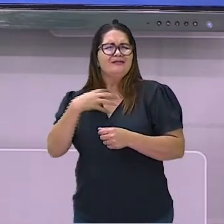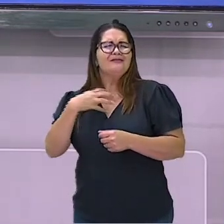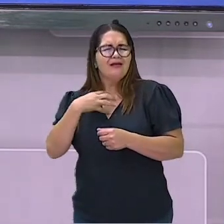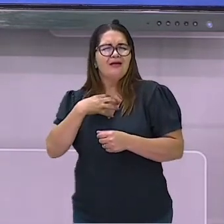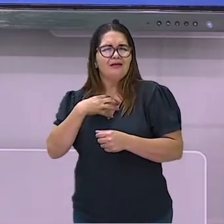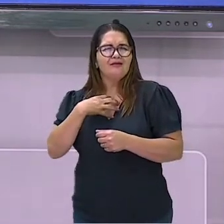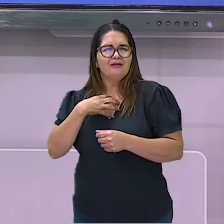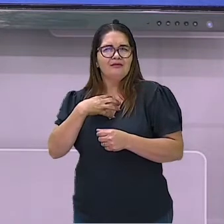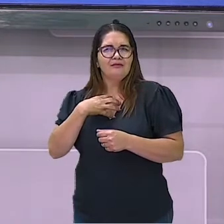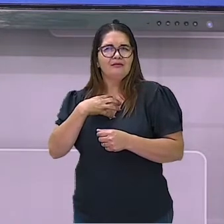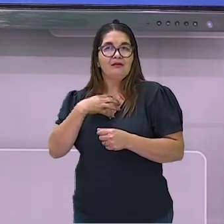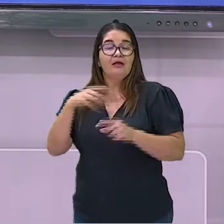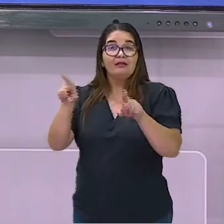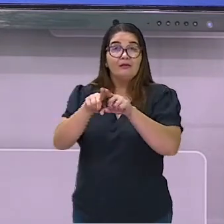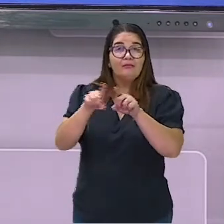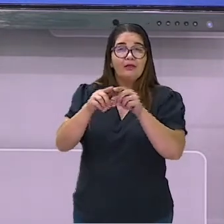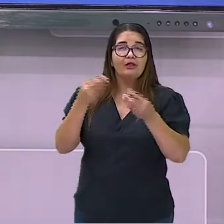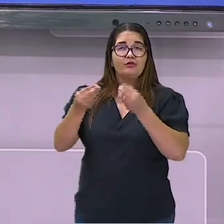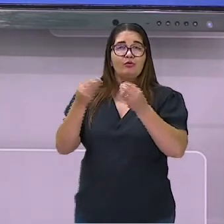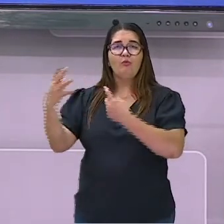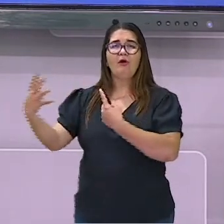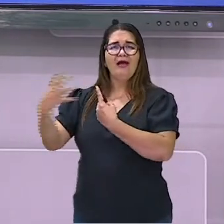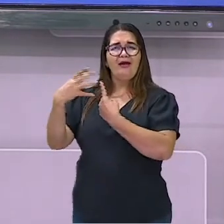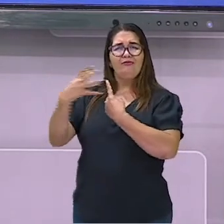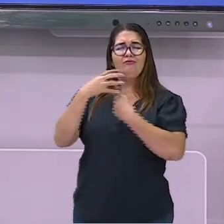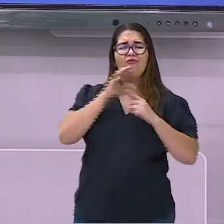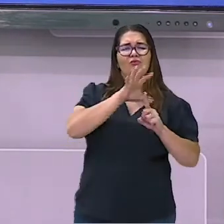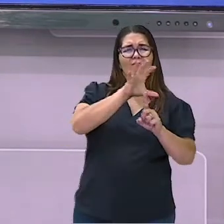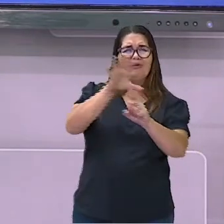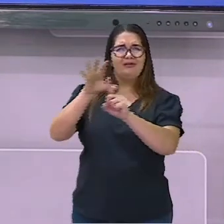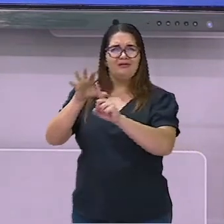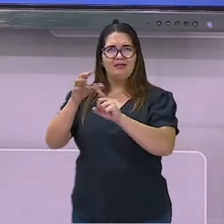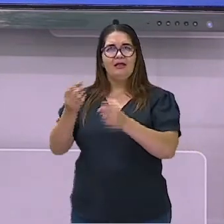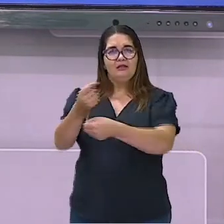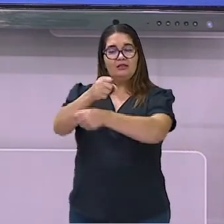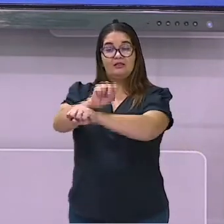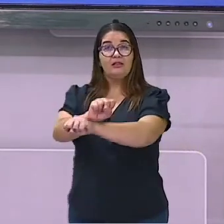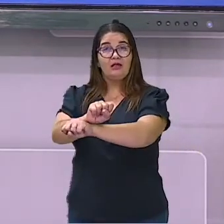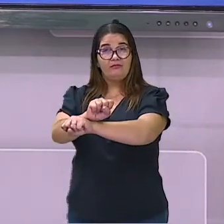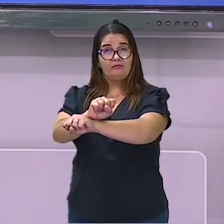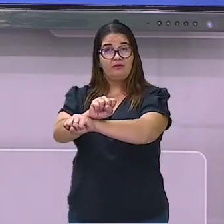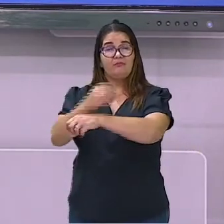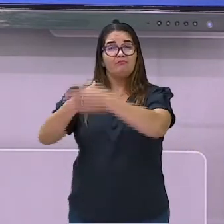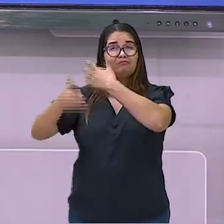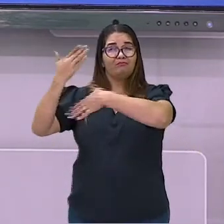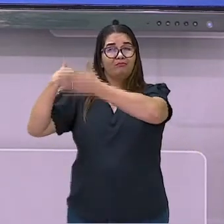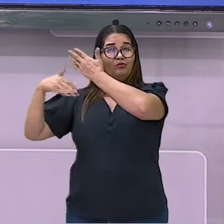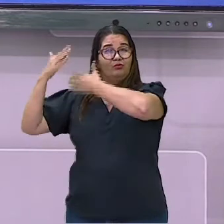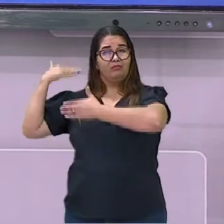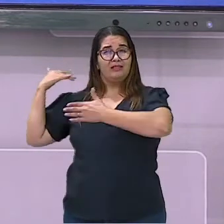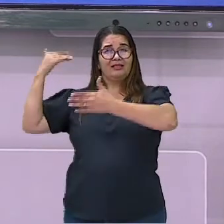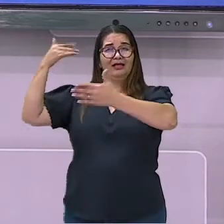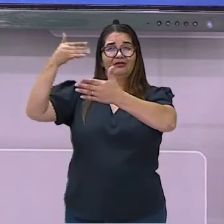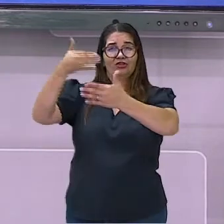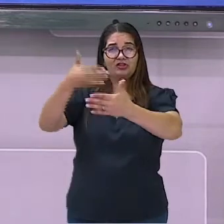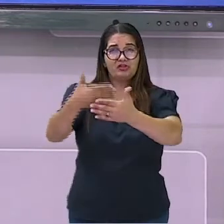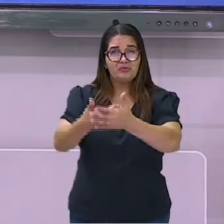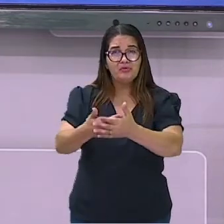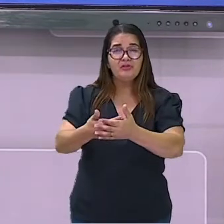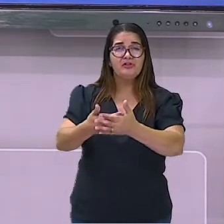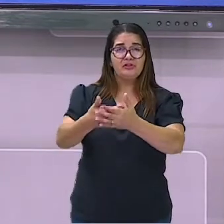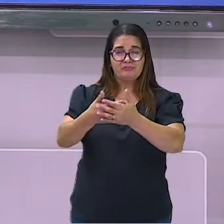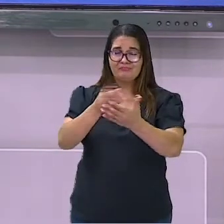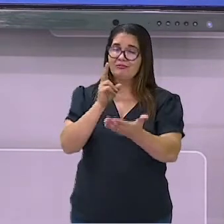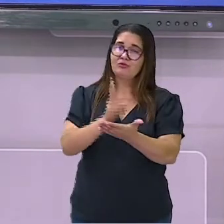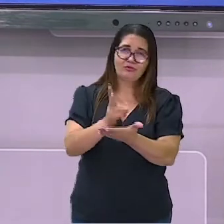escravidão conceituada. Está rompendo os grilhões. Os castigos físicos faziam parte do